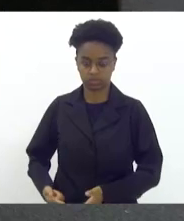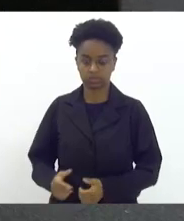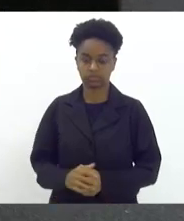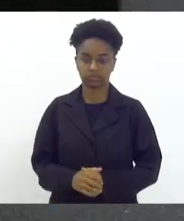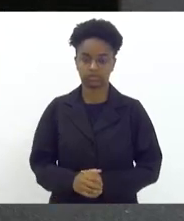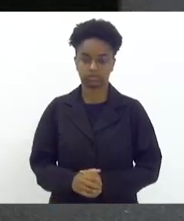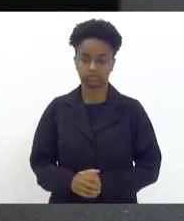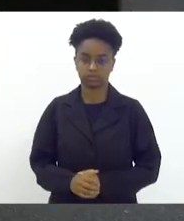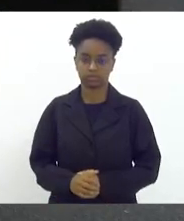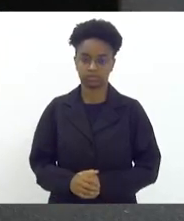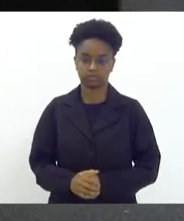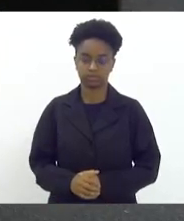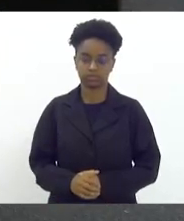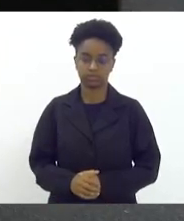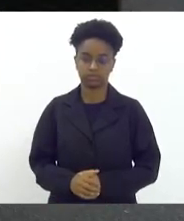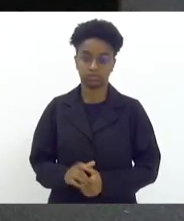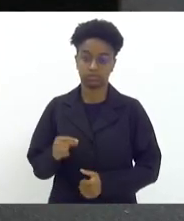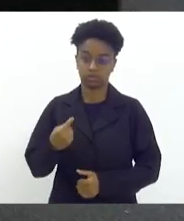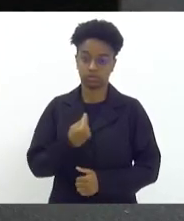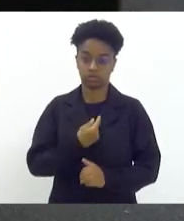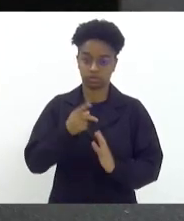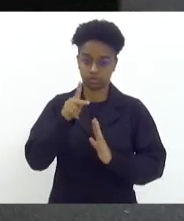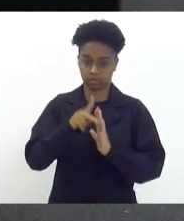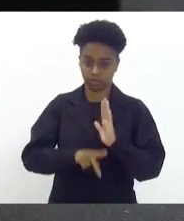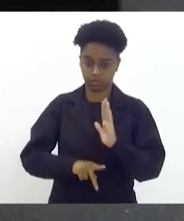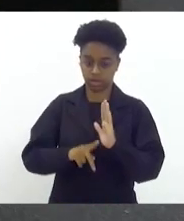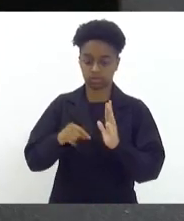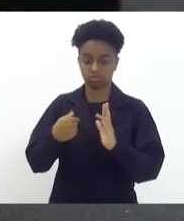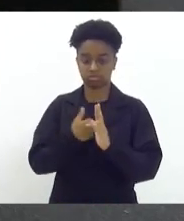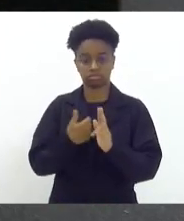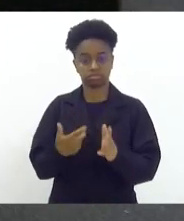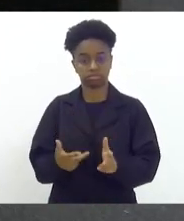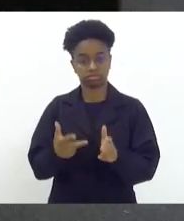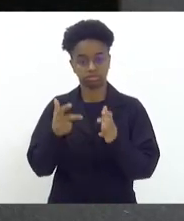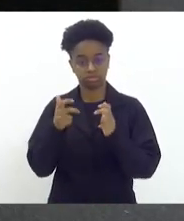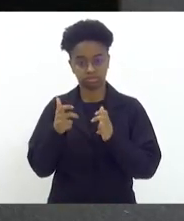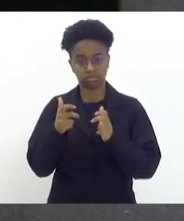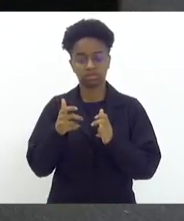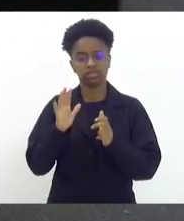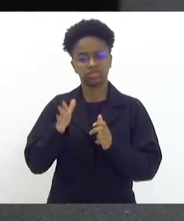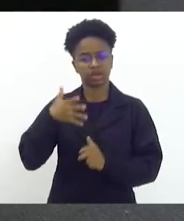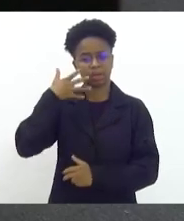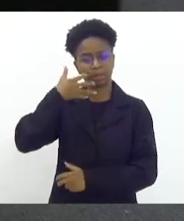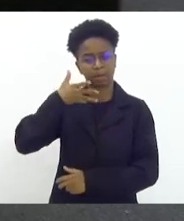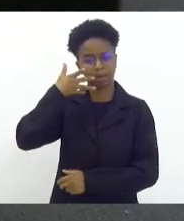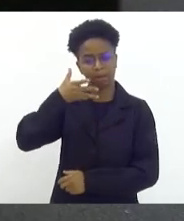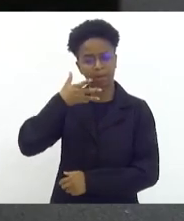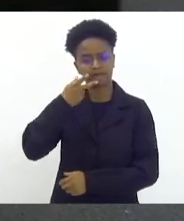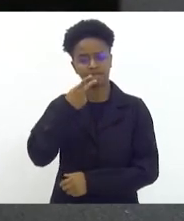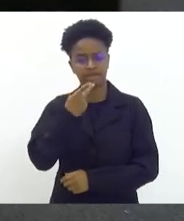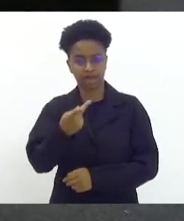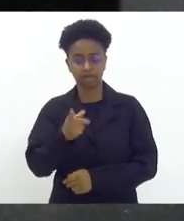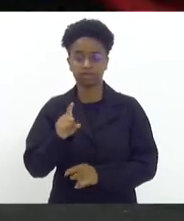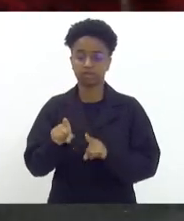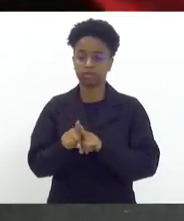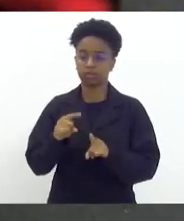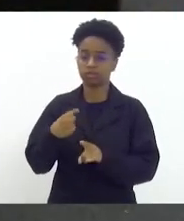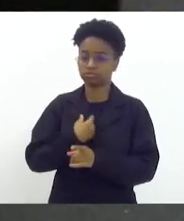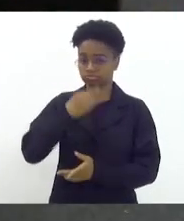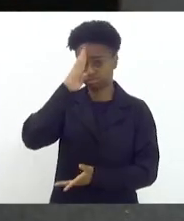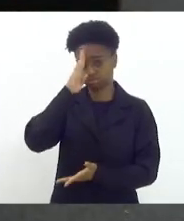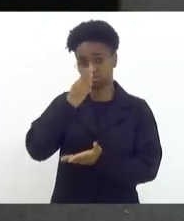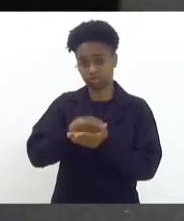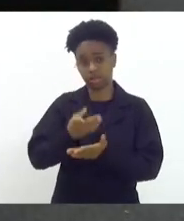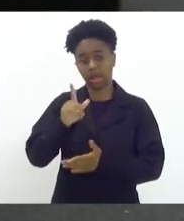no nosso projeto entendimento o que muito se fala e cremos ser